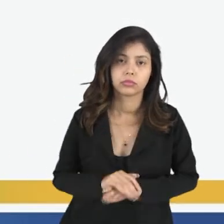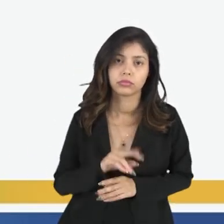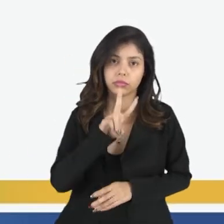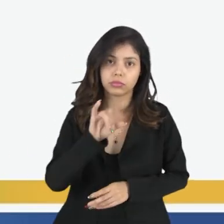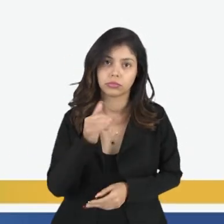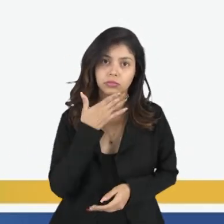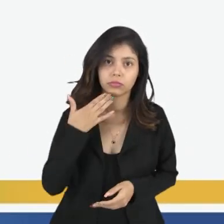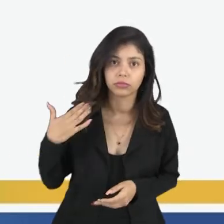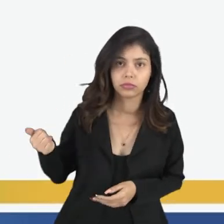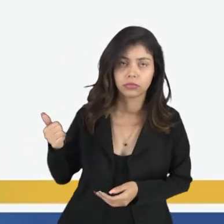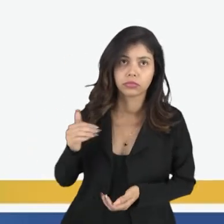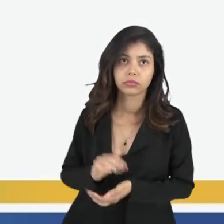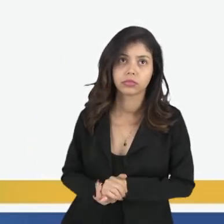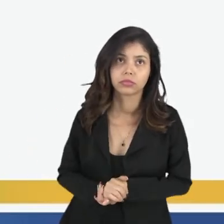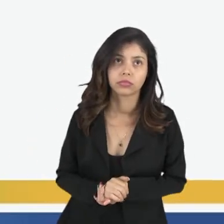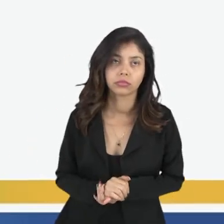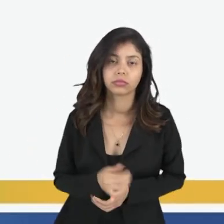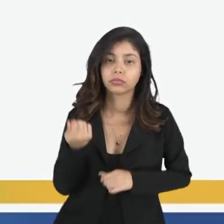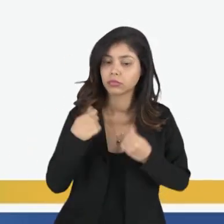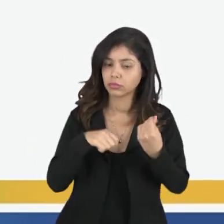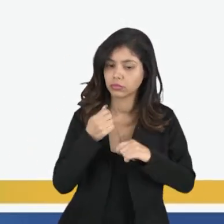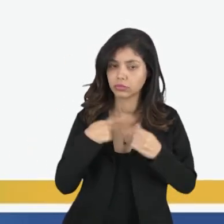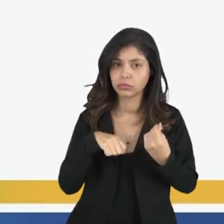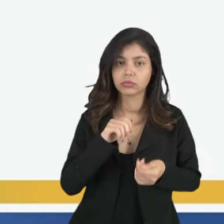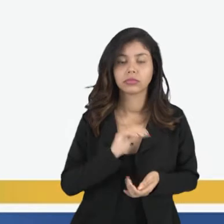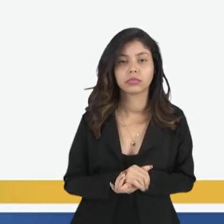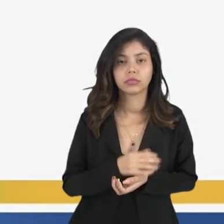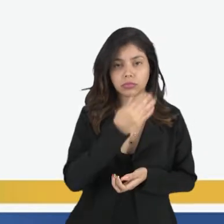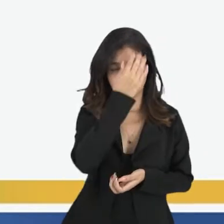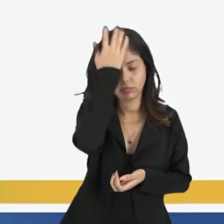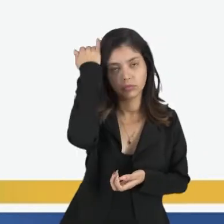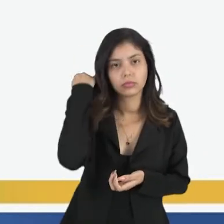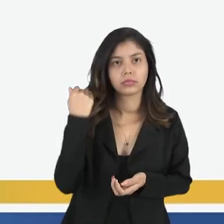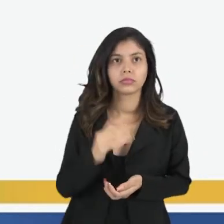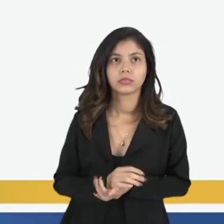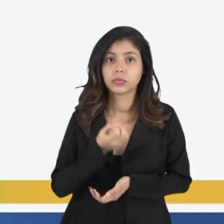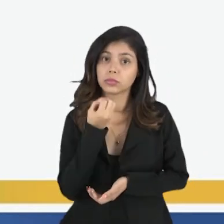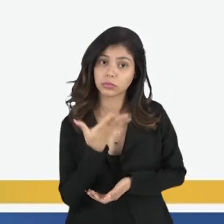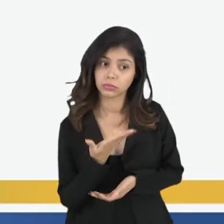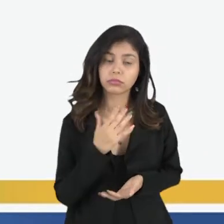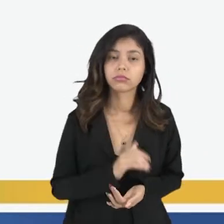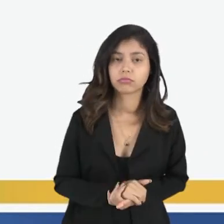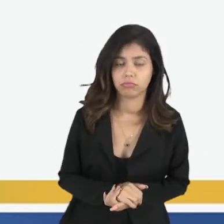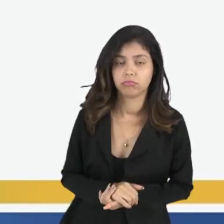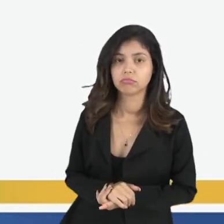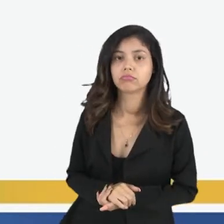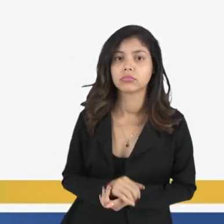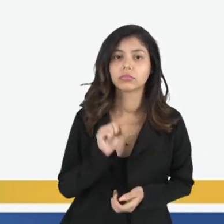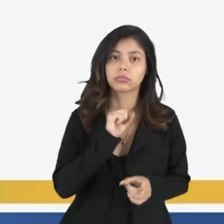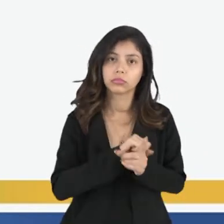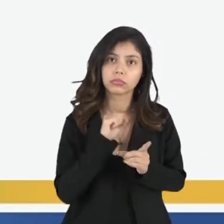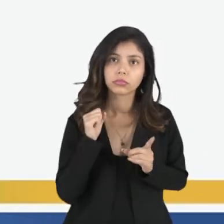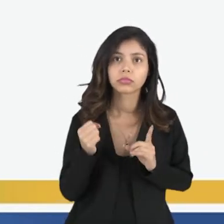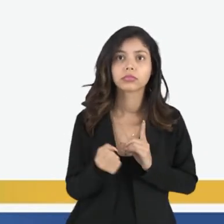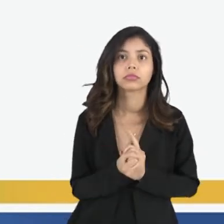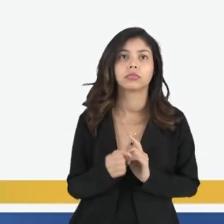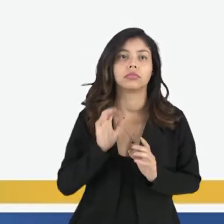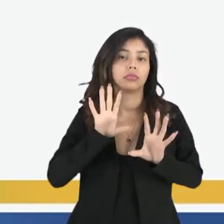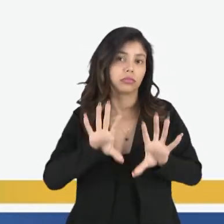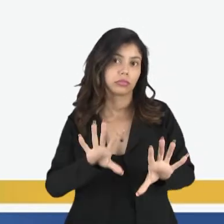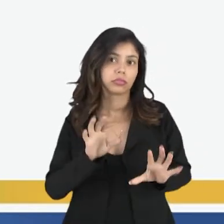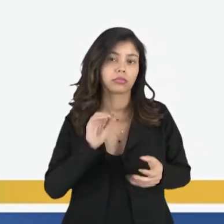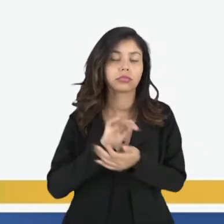vão favorecer a economia, né, e ao bem-estar da sociedade. Mas para